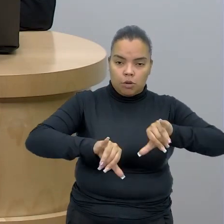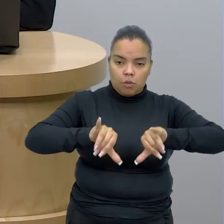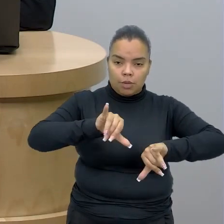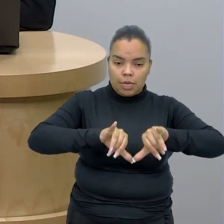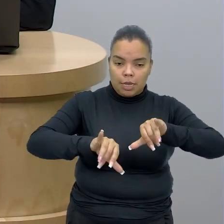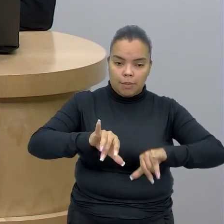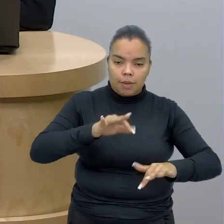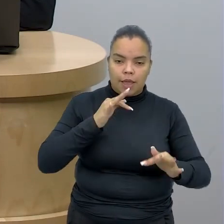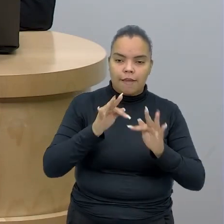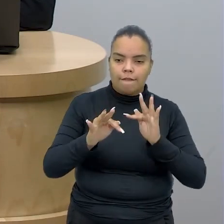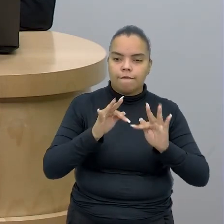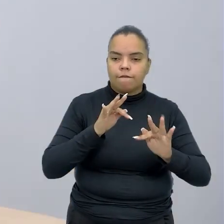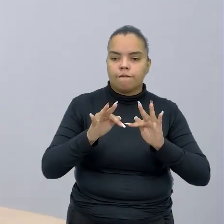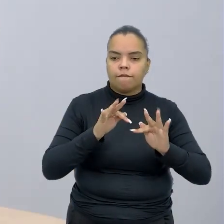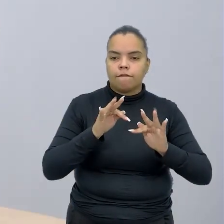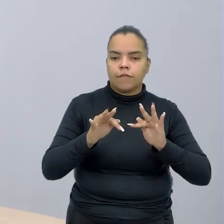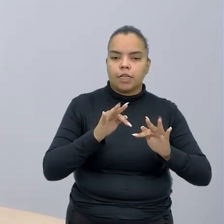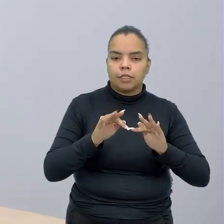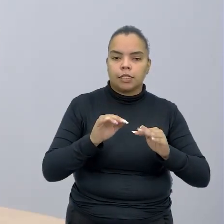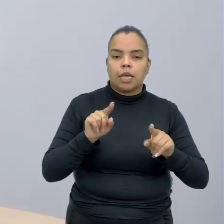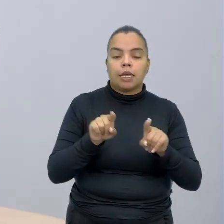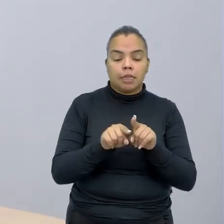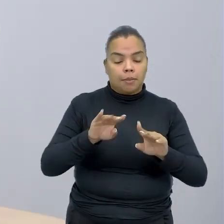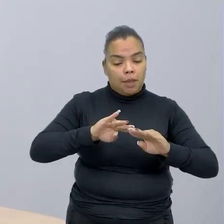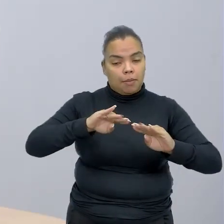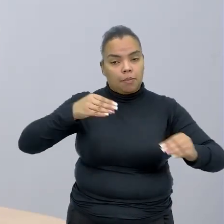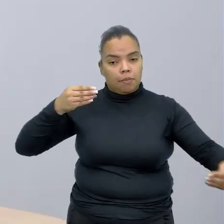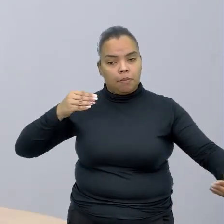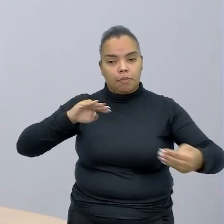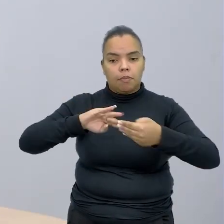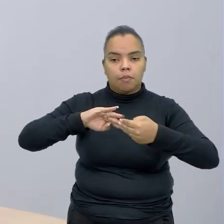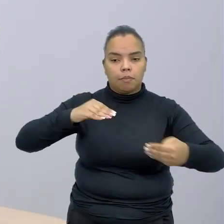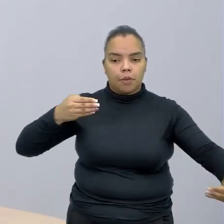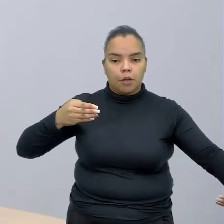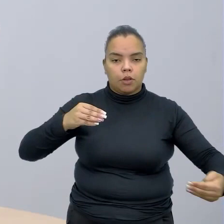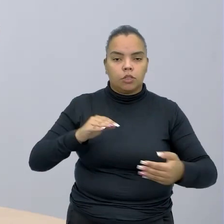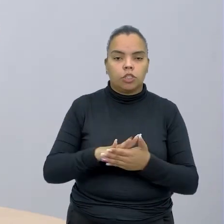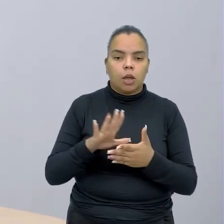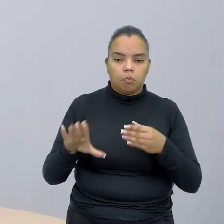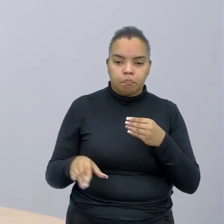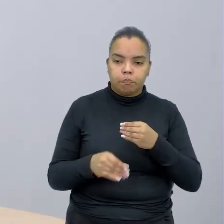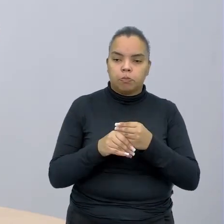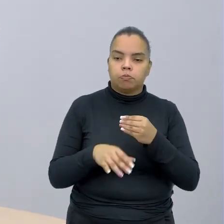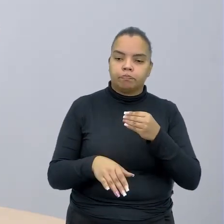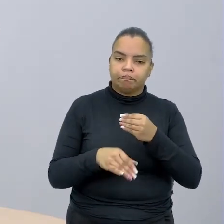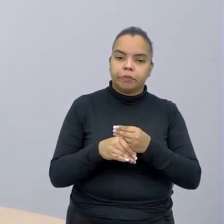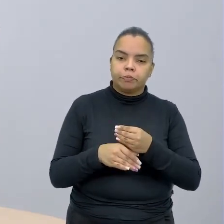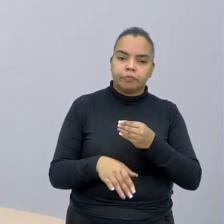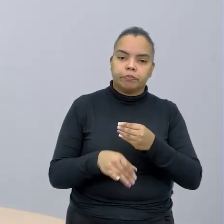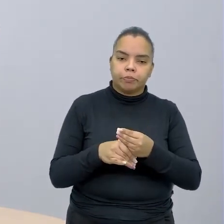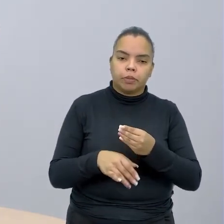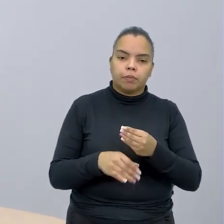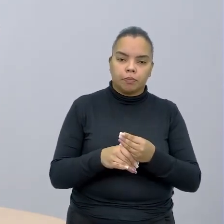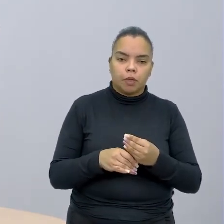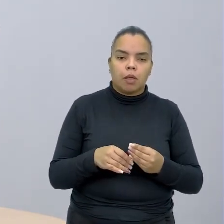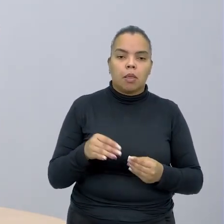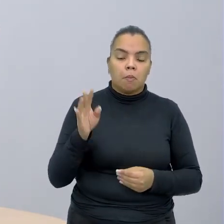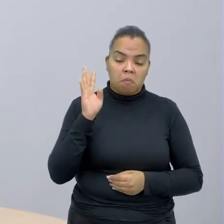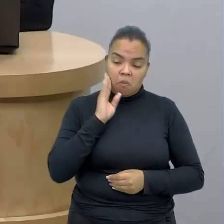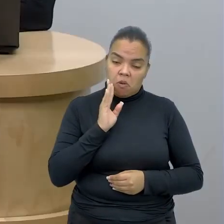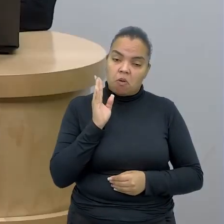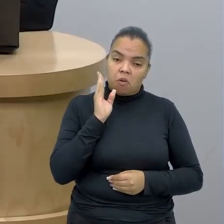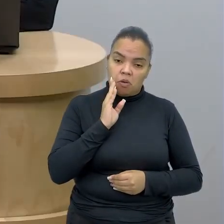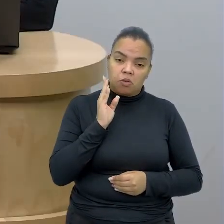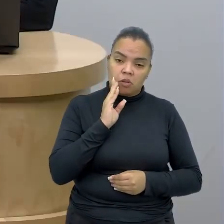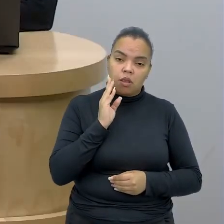física perfeito. E biologia. Biologia, integrando as áreas do conhecimento. Eu considero essa parte, assim, falando,